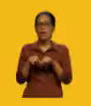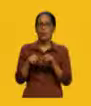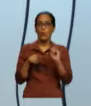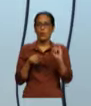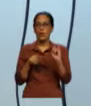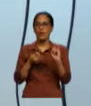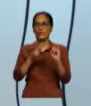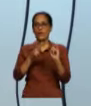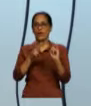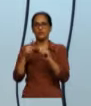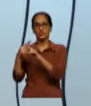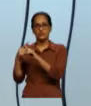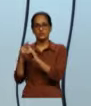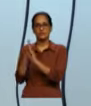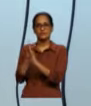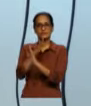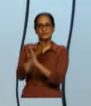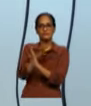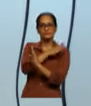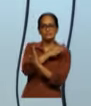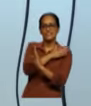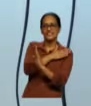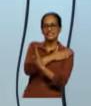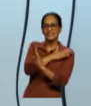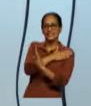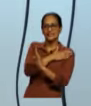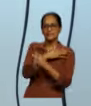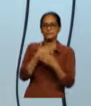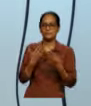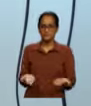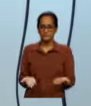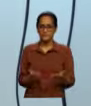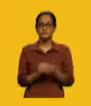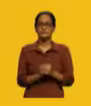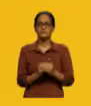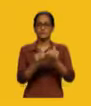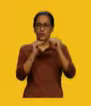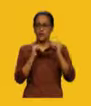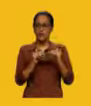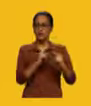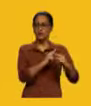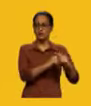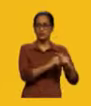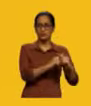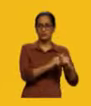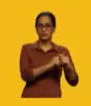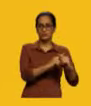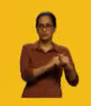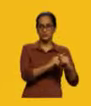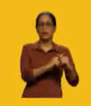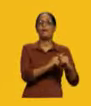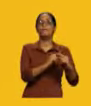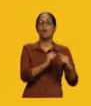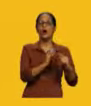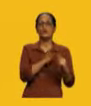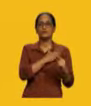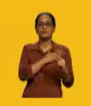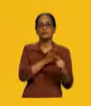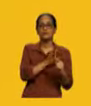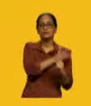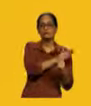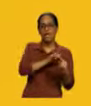X. O I pode vir à esquerda, o X pode vir à esquerda do L e do C. Só